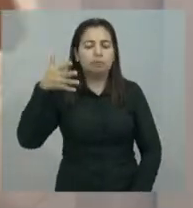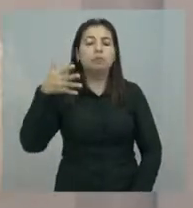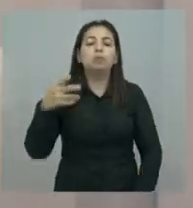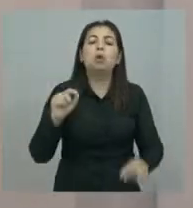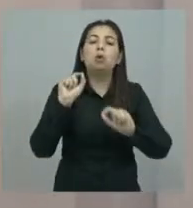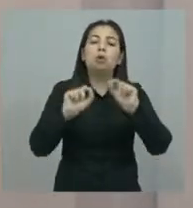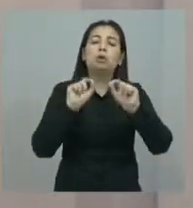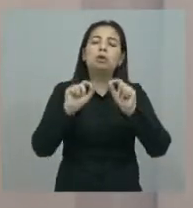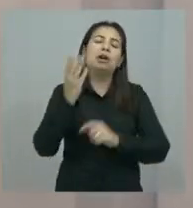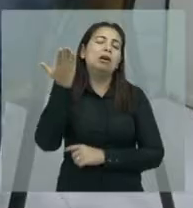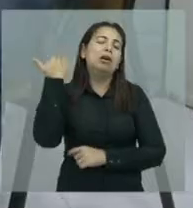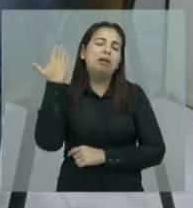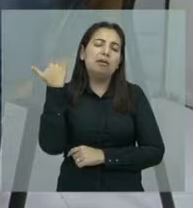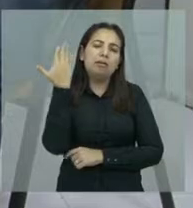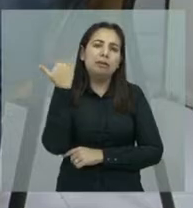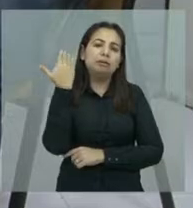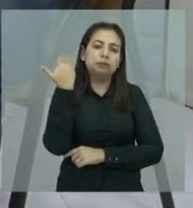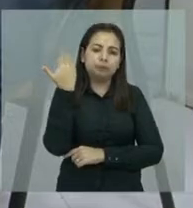do então